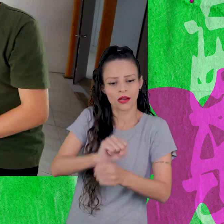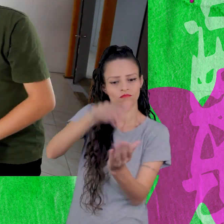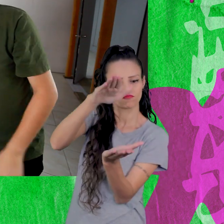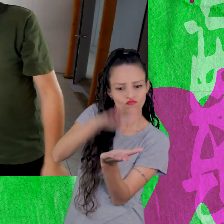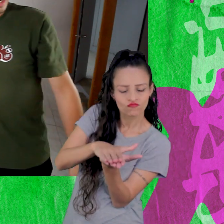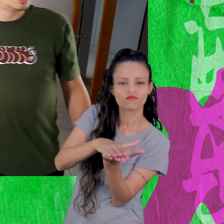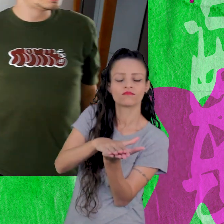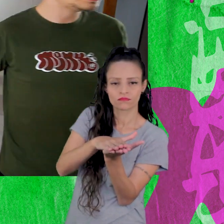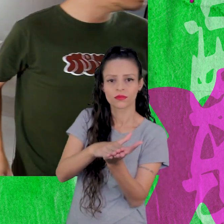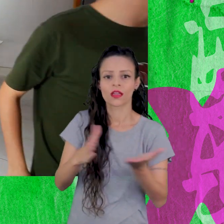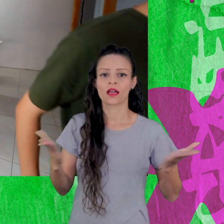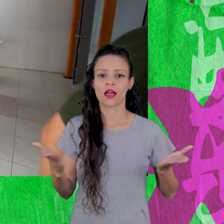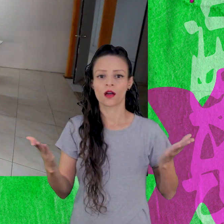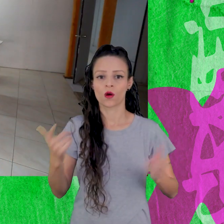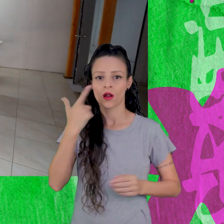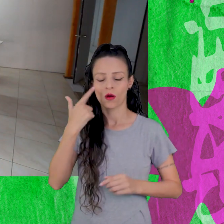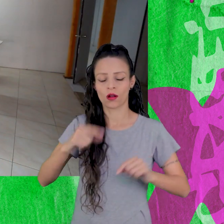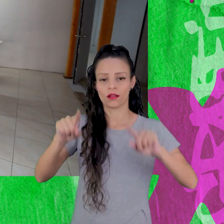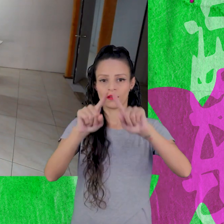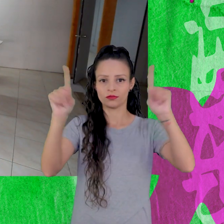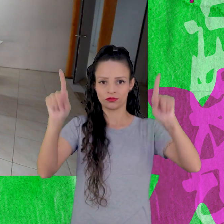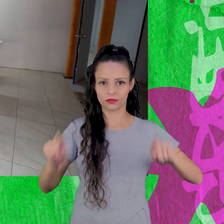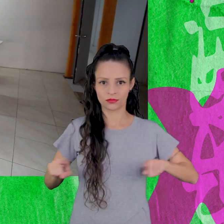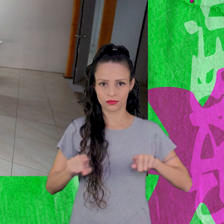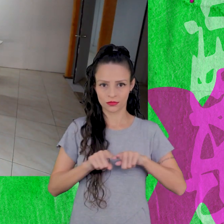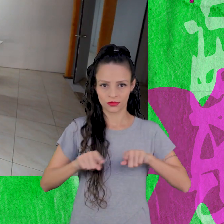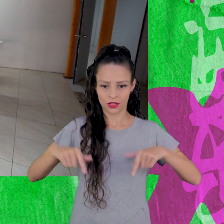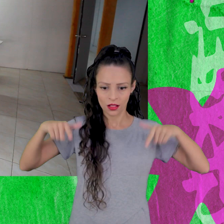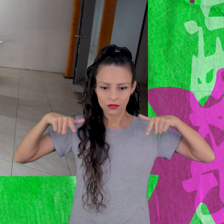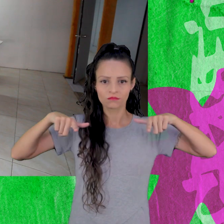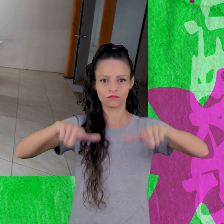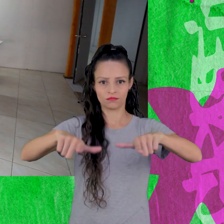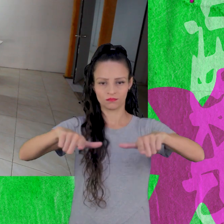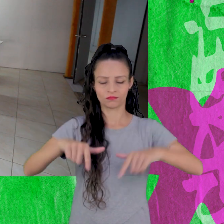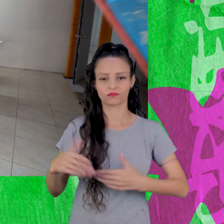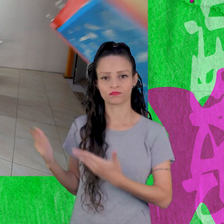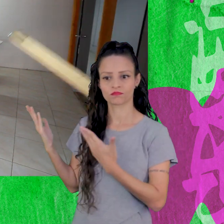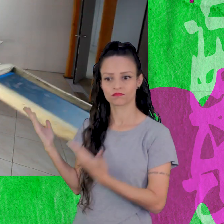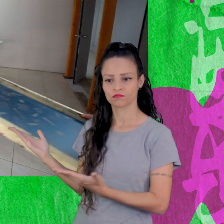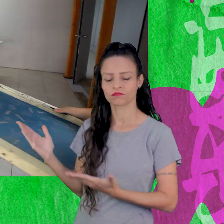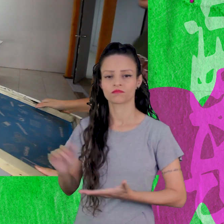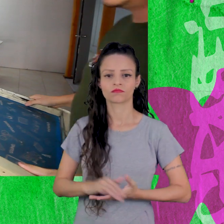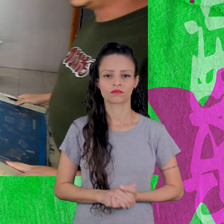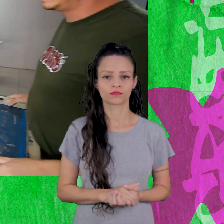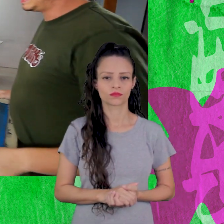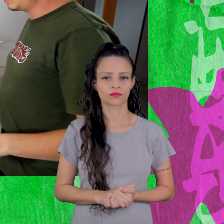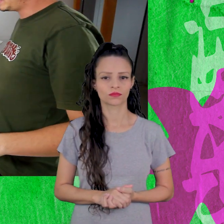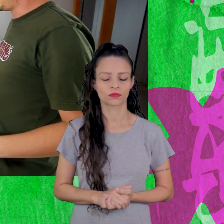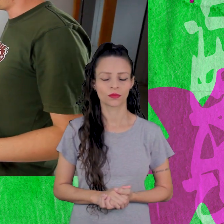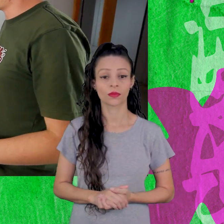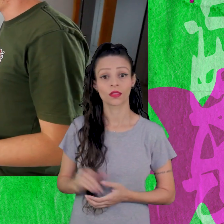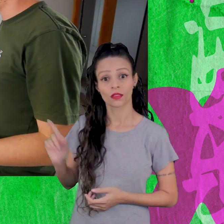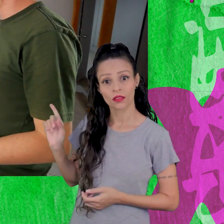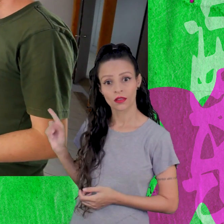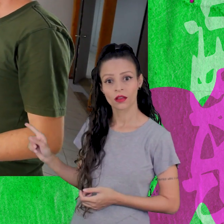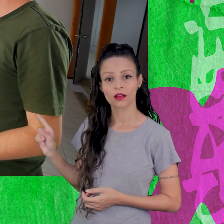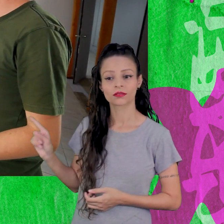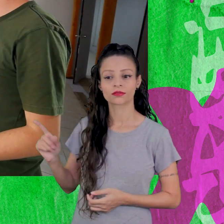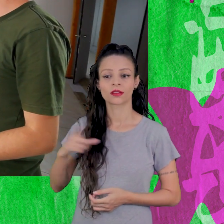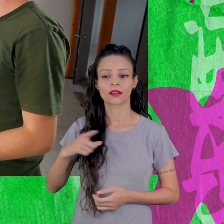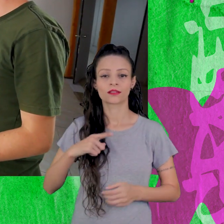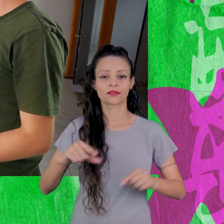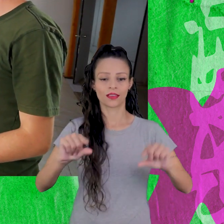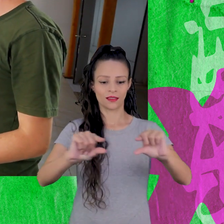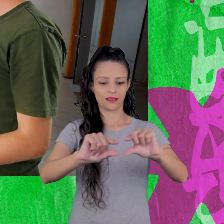tá? Aí a gente tem a tela. A tela o que? Ela tem